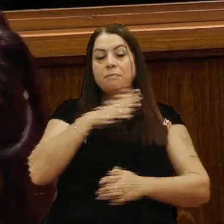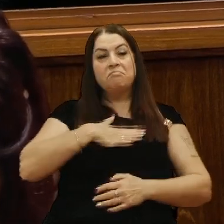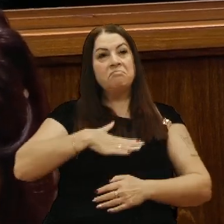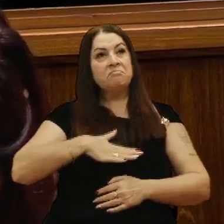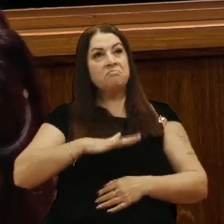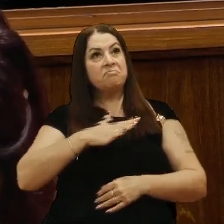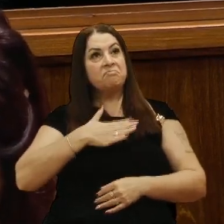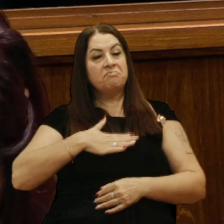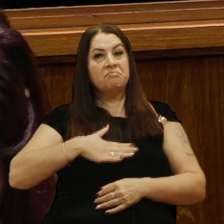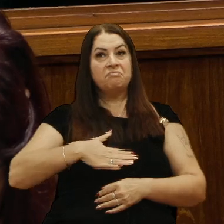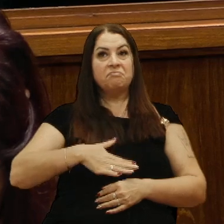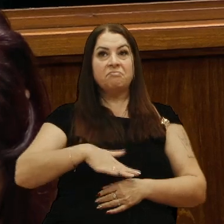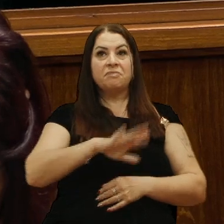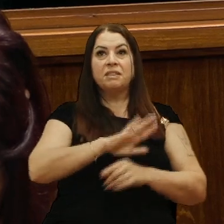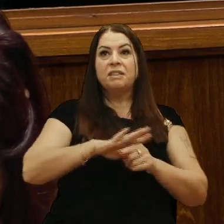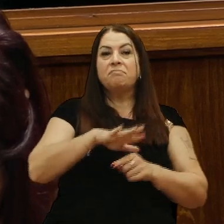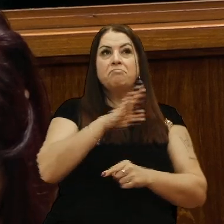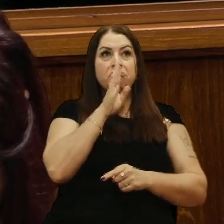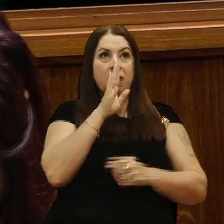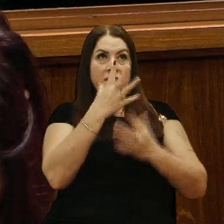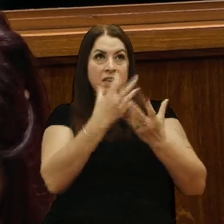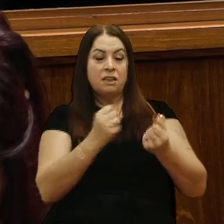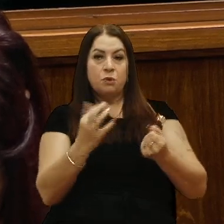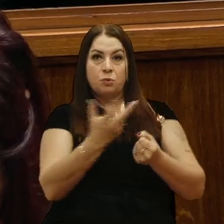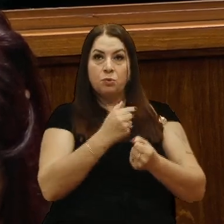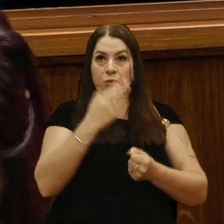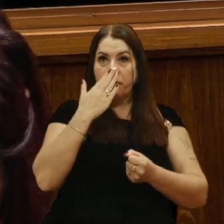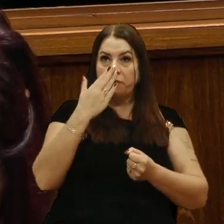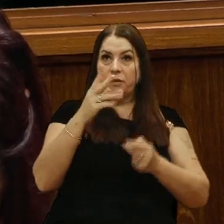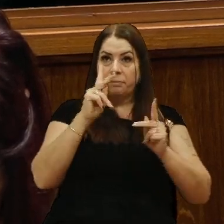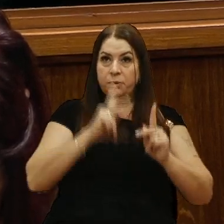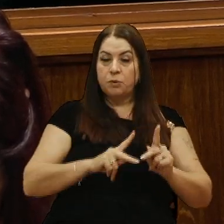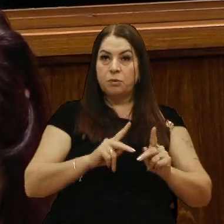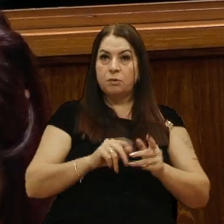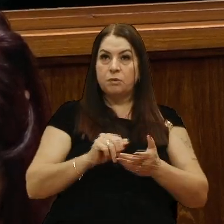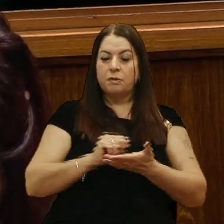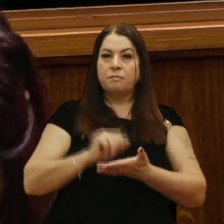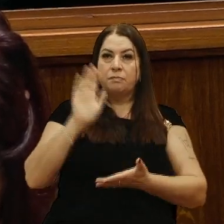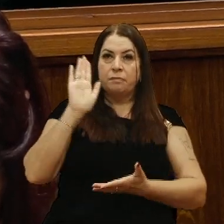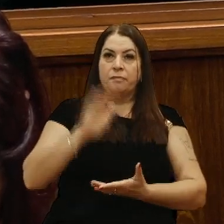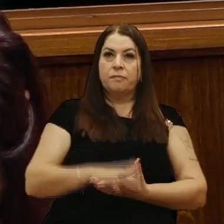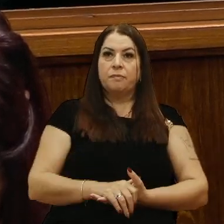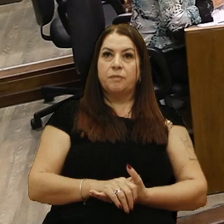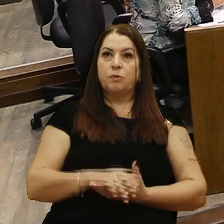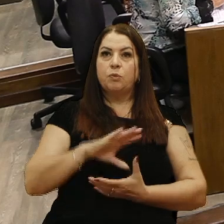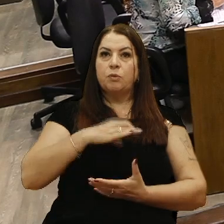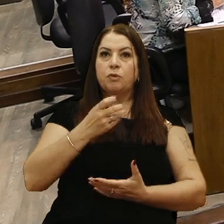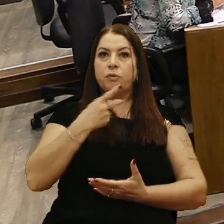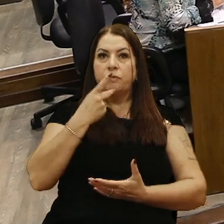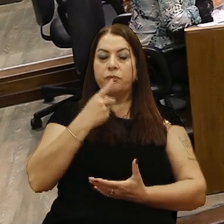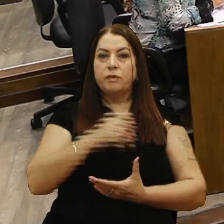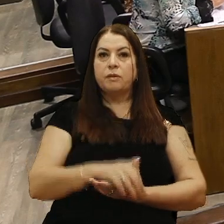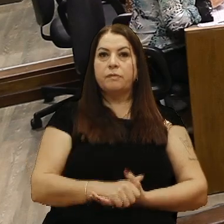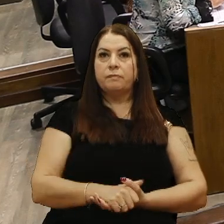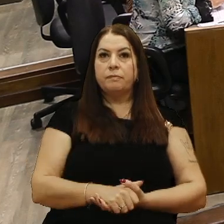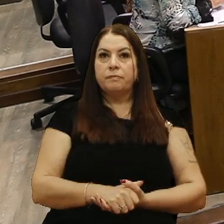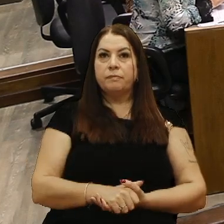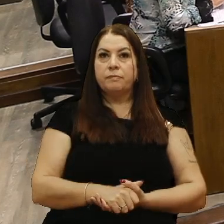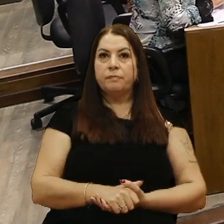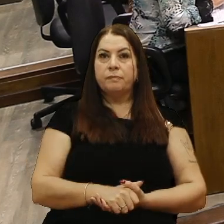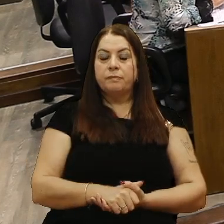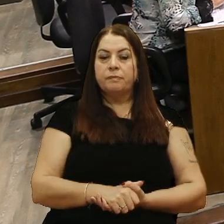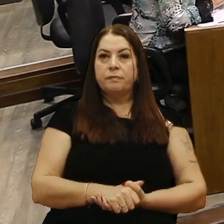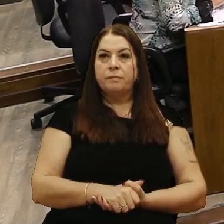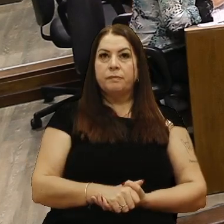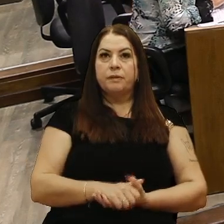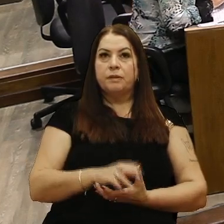mansinho e a gente ser tchutchuca quando está na frente das pessoas e Presidente, não tem questão de ordem. de dizer as nossas posições. Presidente, eu não subi vereador.